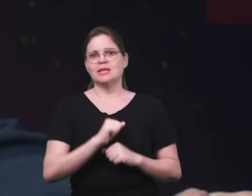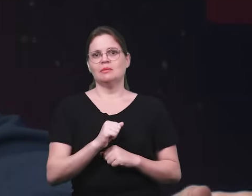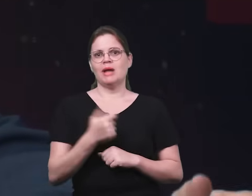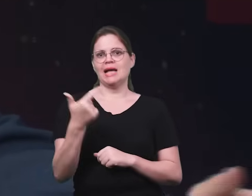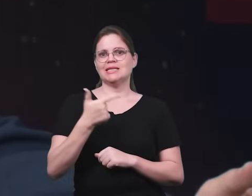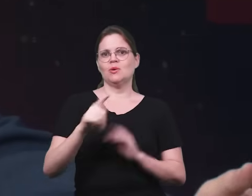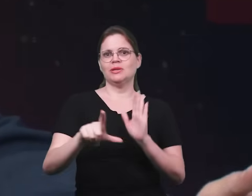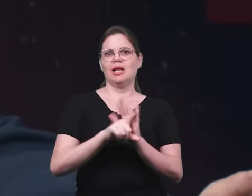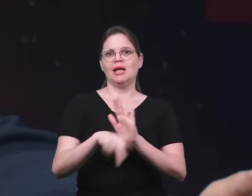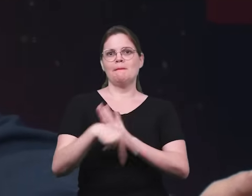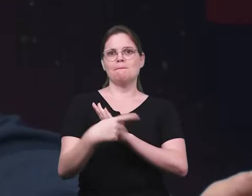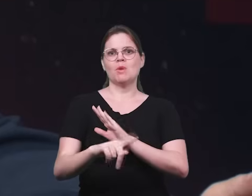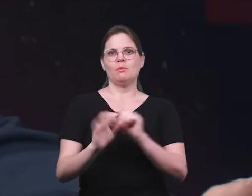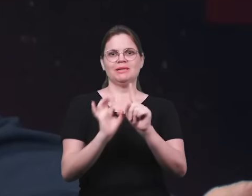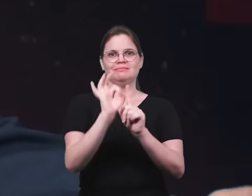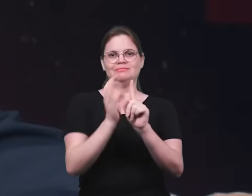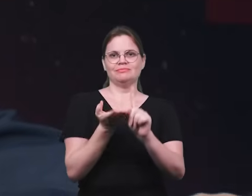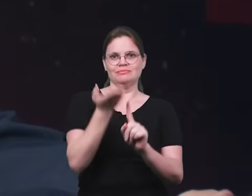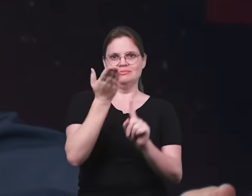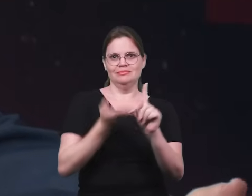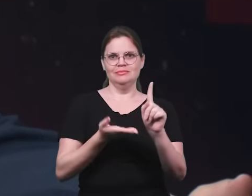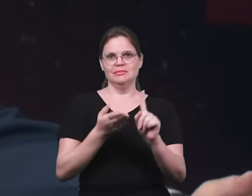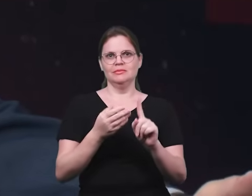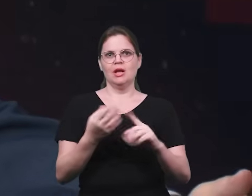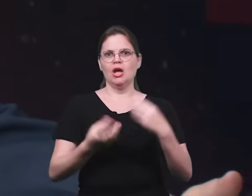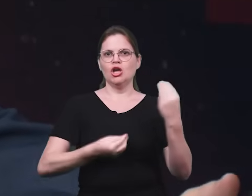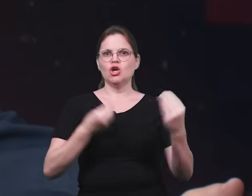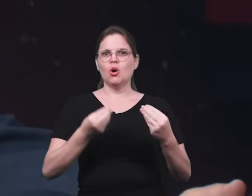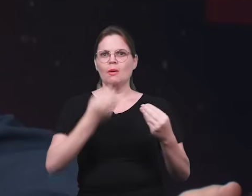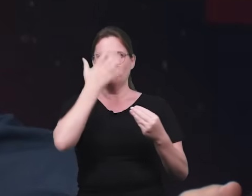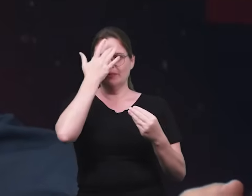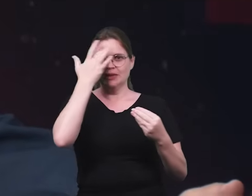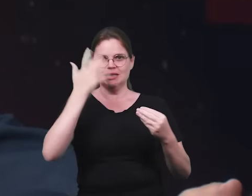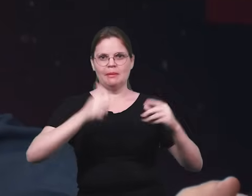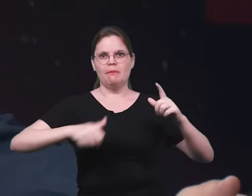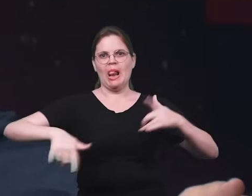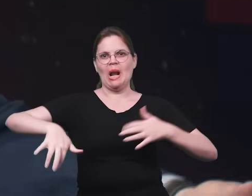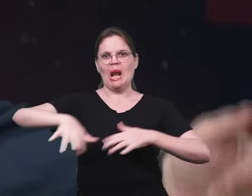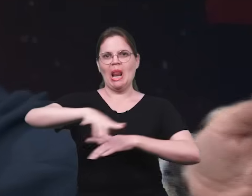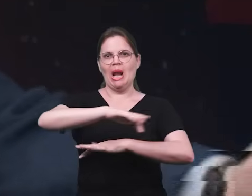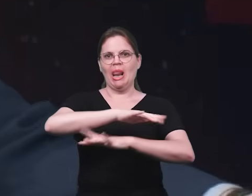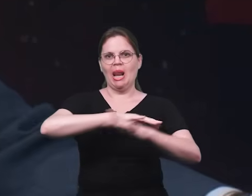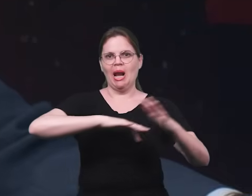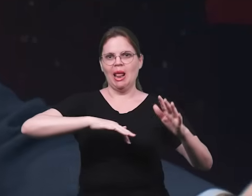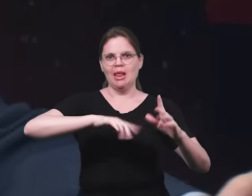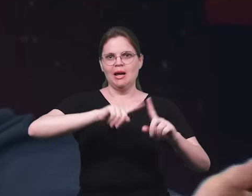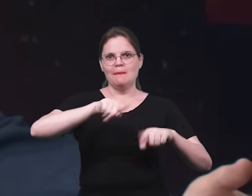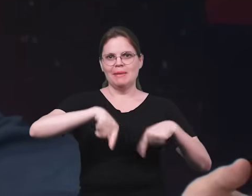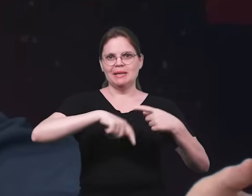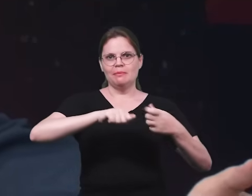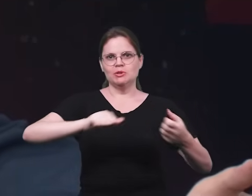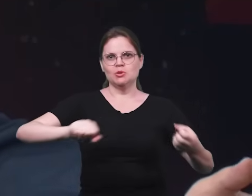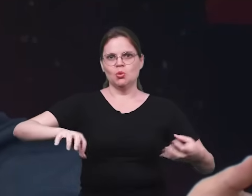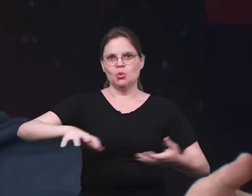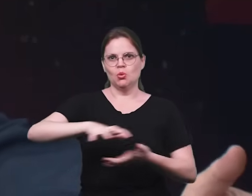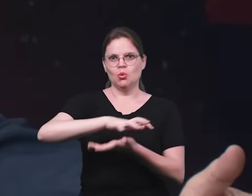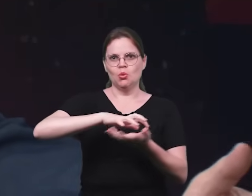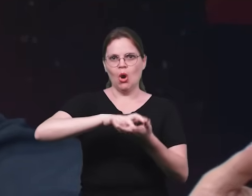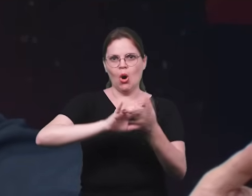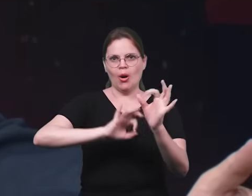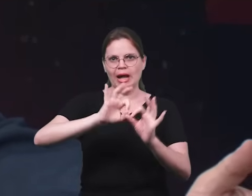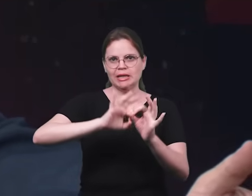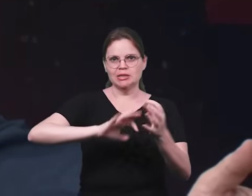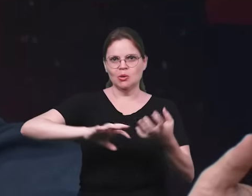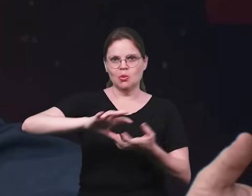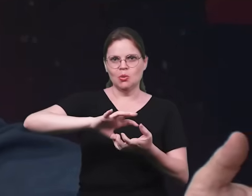que as coisas que são desorganizadas vão se organizar para depois começar a se desorganizar de novo. Porque é